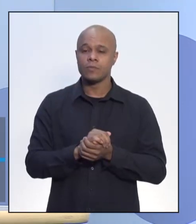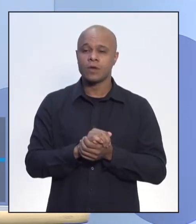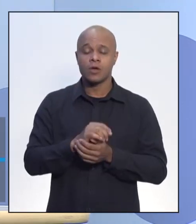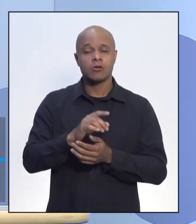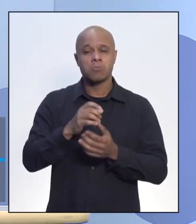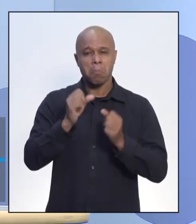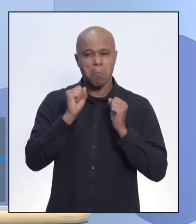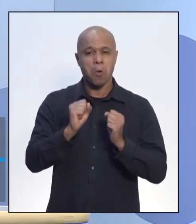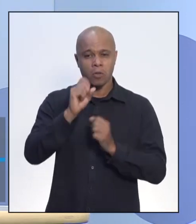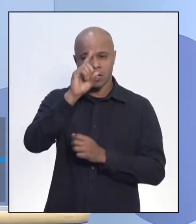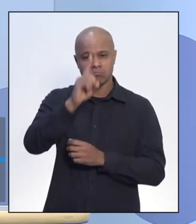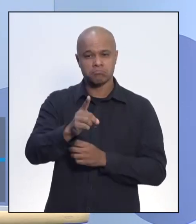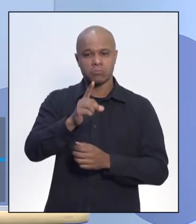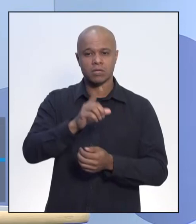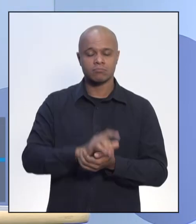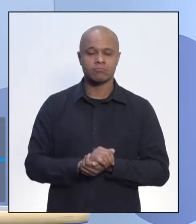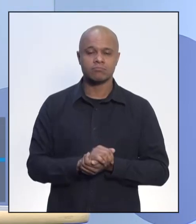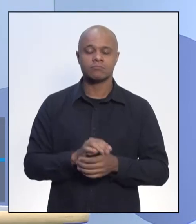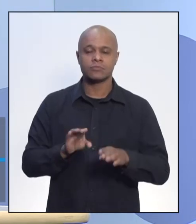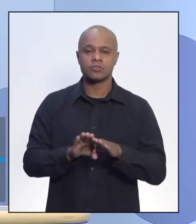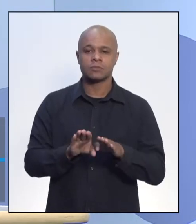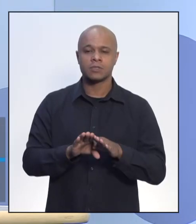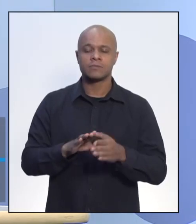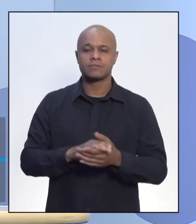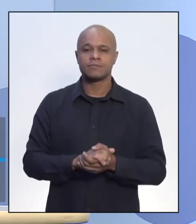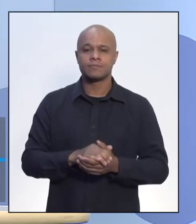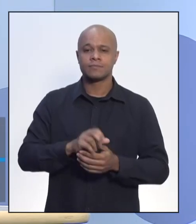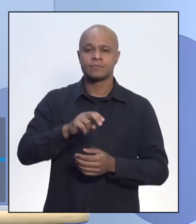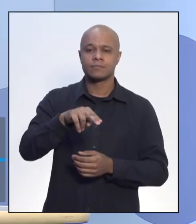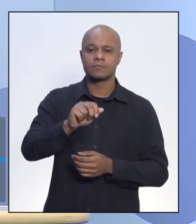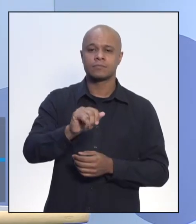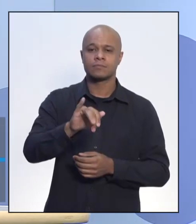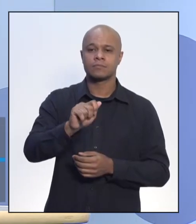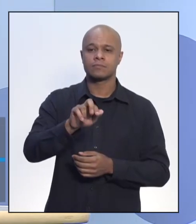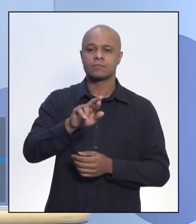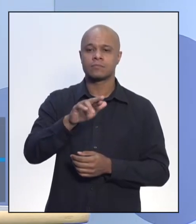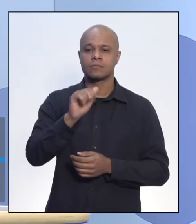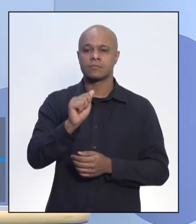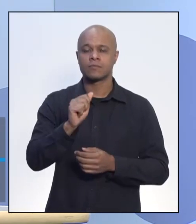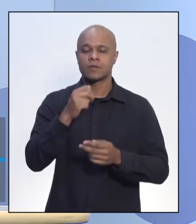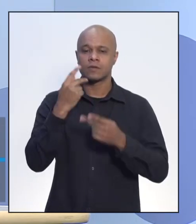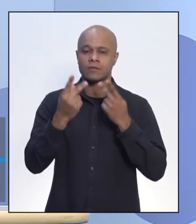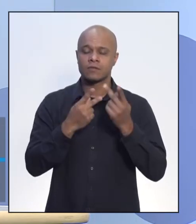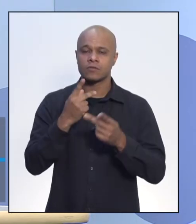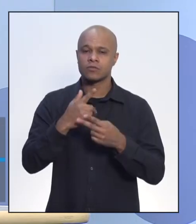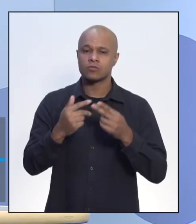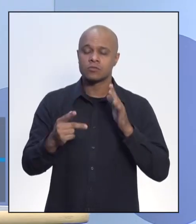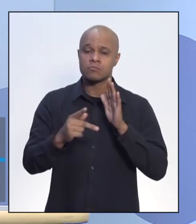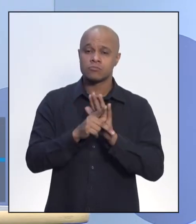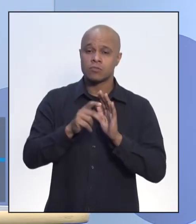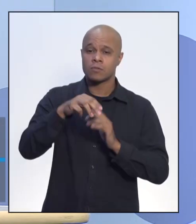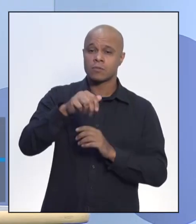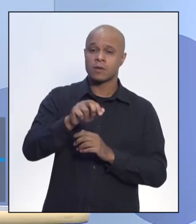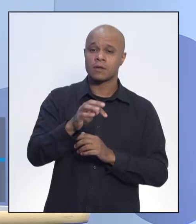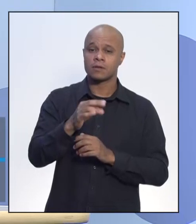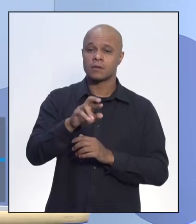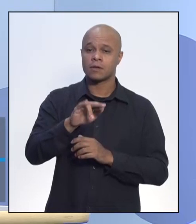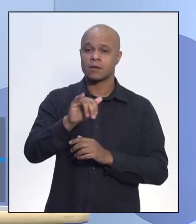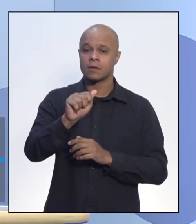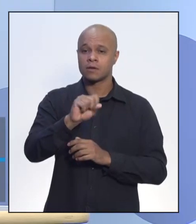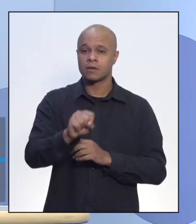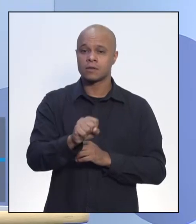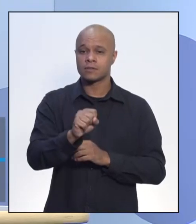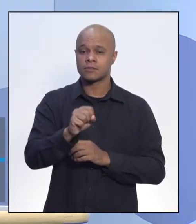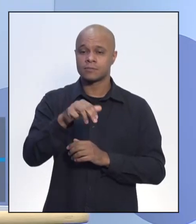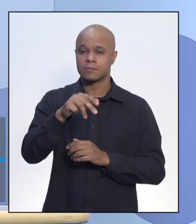exemplo. Né? E a Nayara disse que são disputas por matérias-primas e disputas por